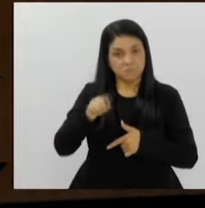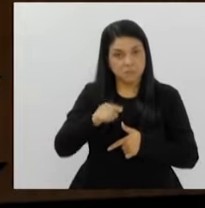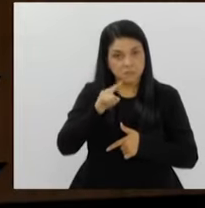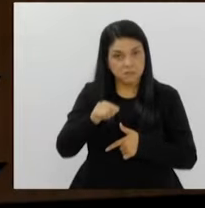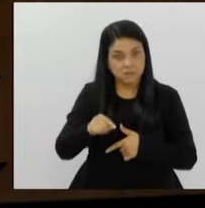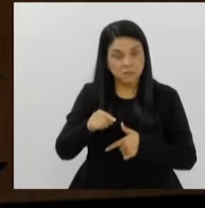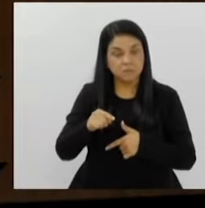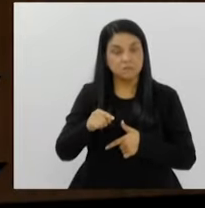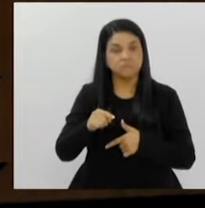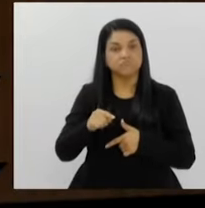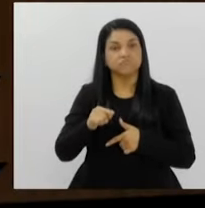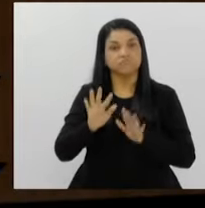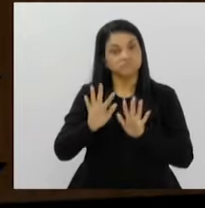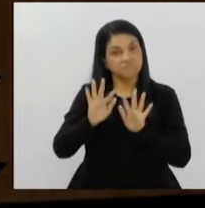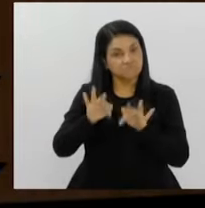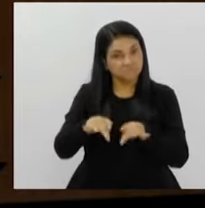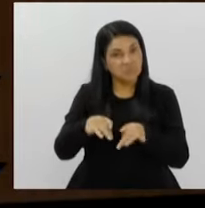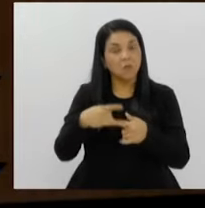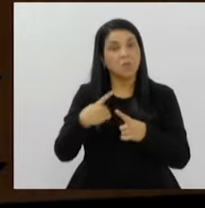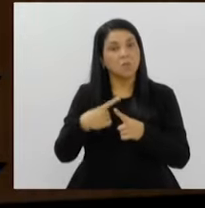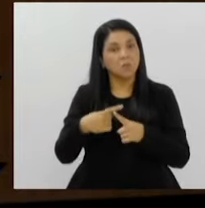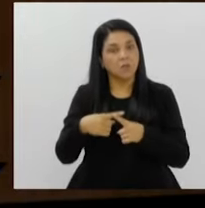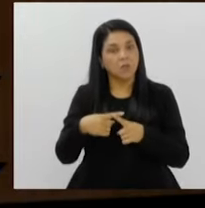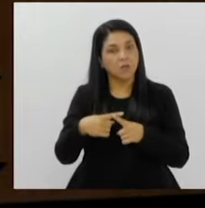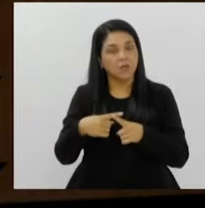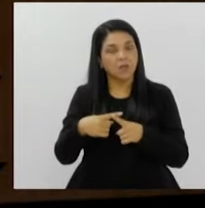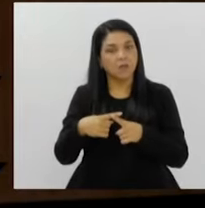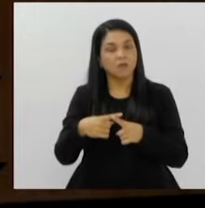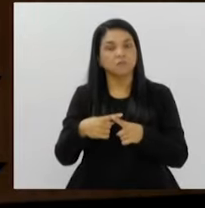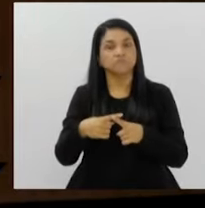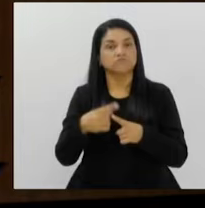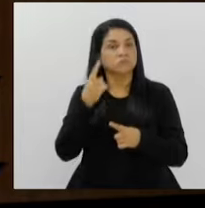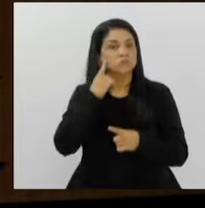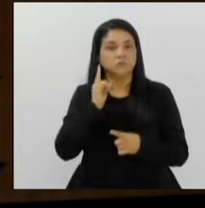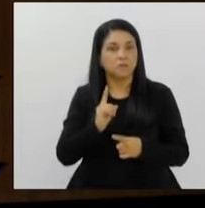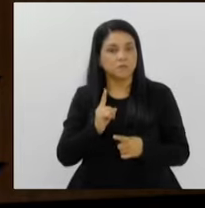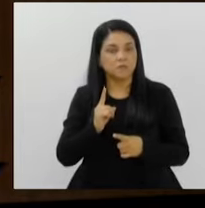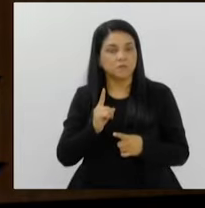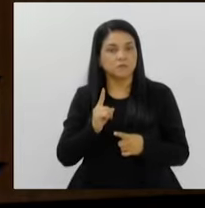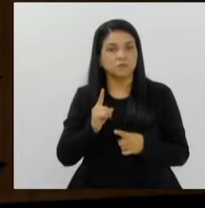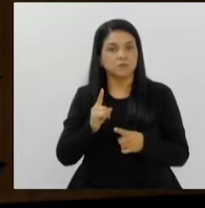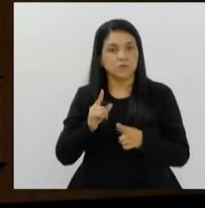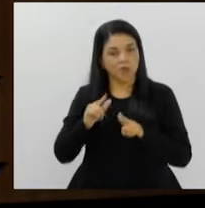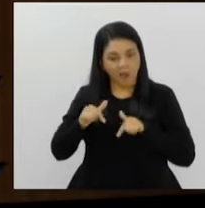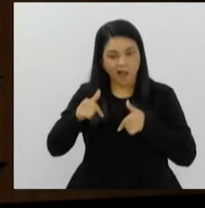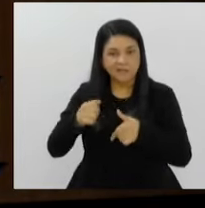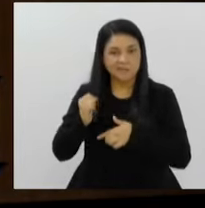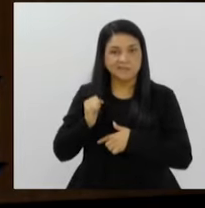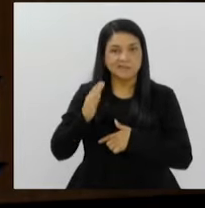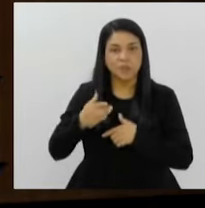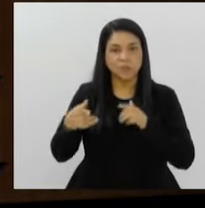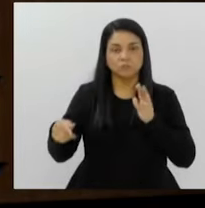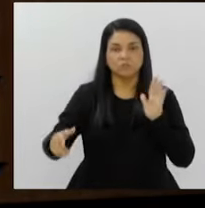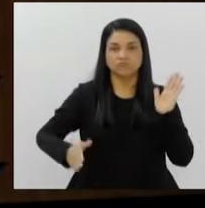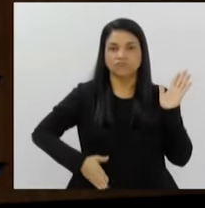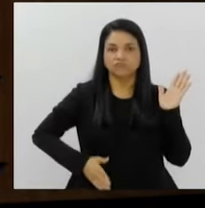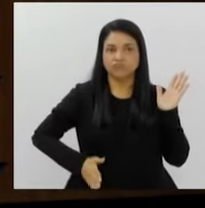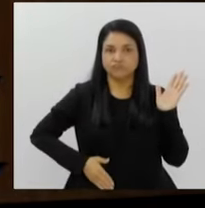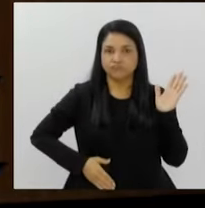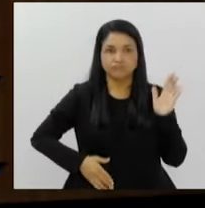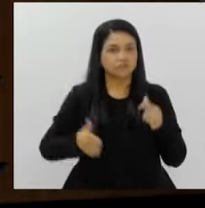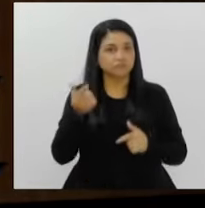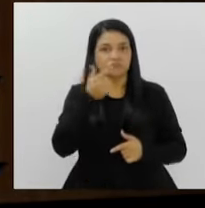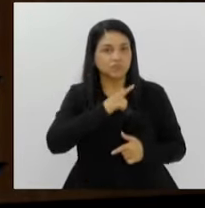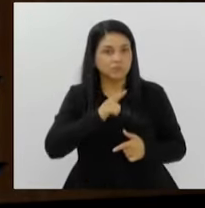porque não esperávamos a reação que houve e até onde os policiais